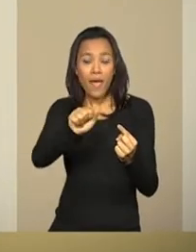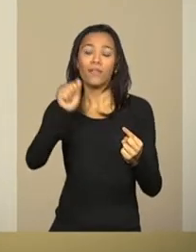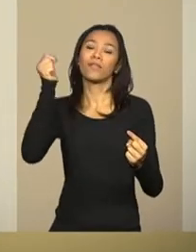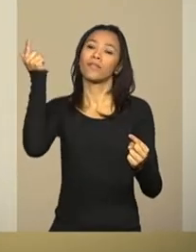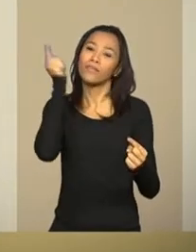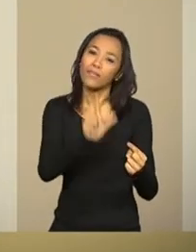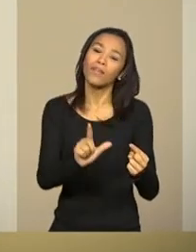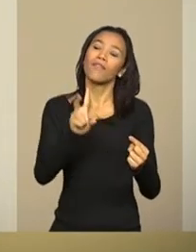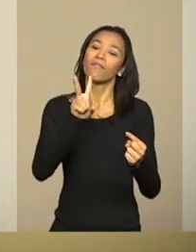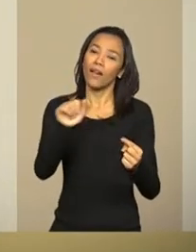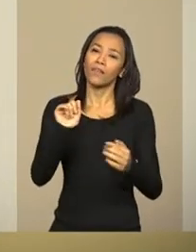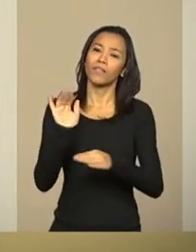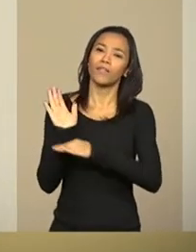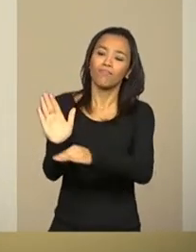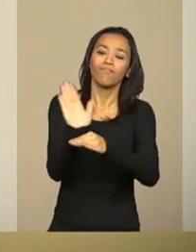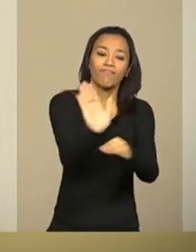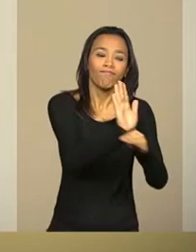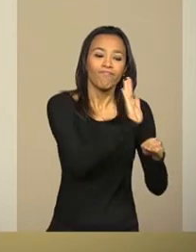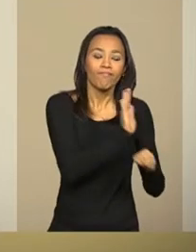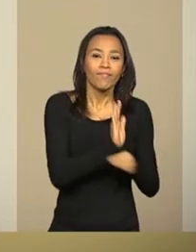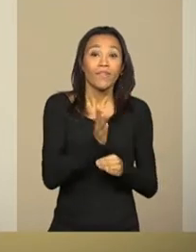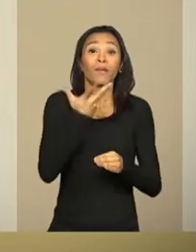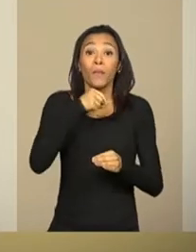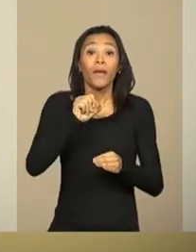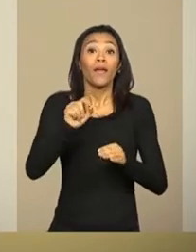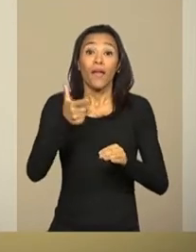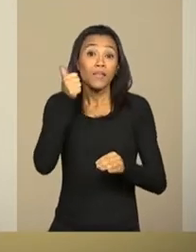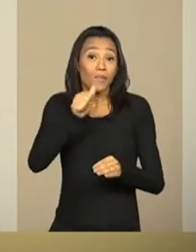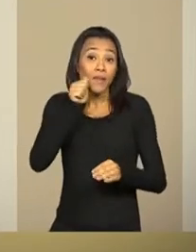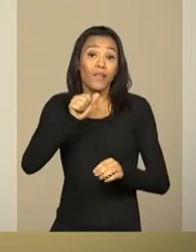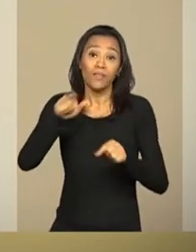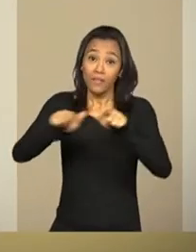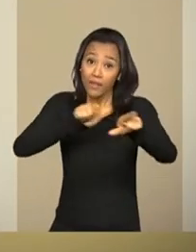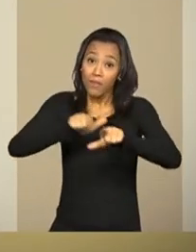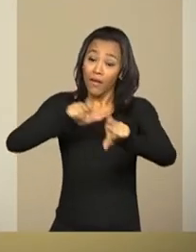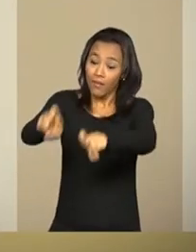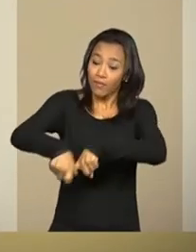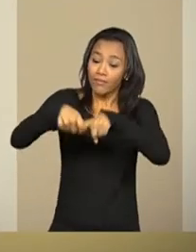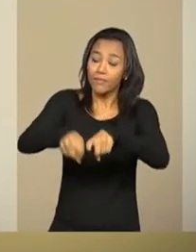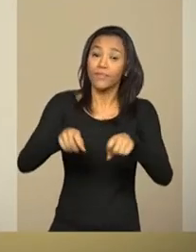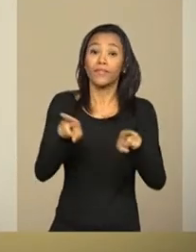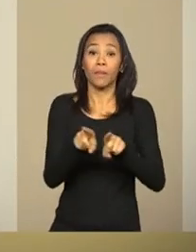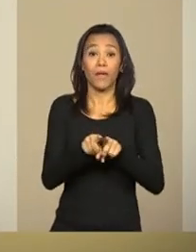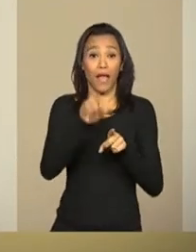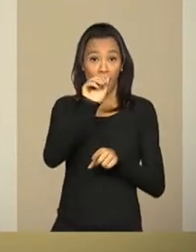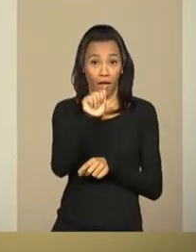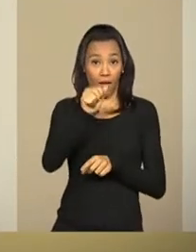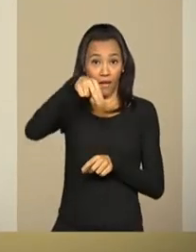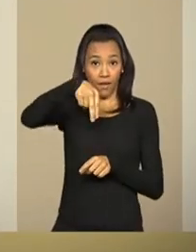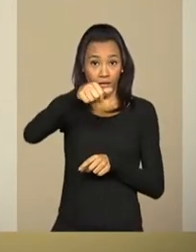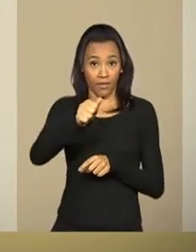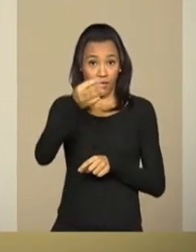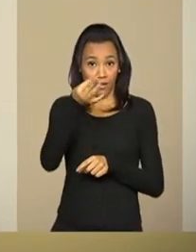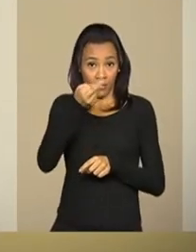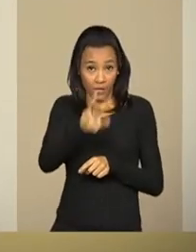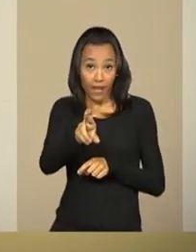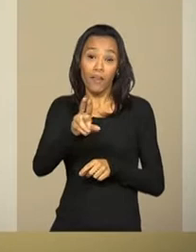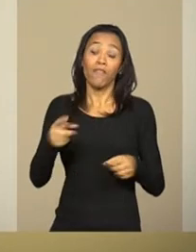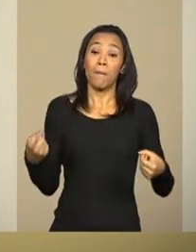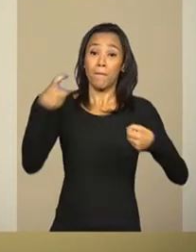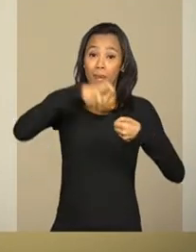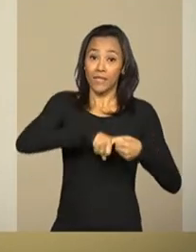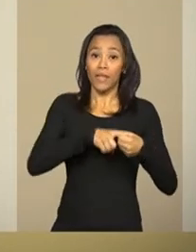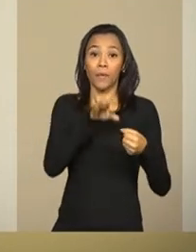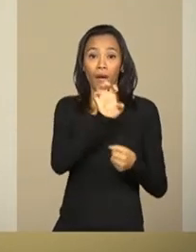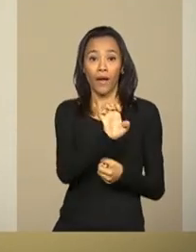o atendimento às nossas agricultoras familiares. A ANATER, Luciano, vai atuar em parceria com a Embrapa e